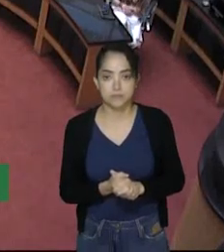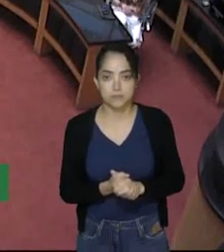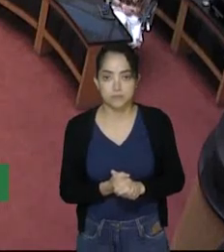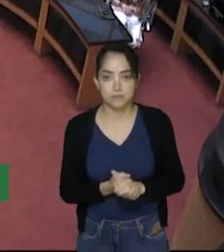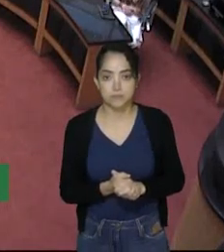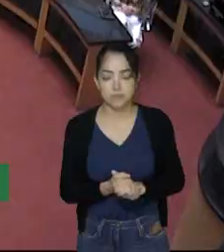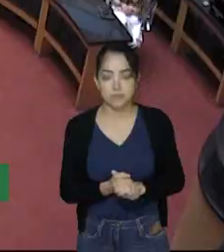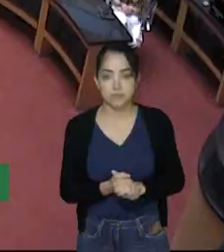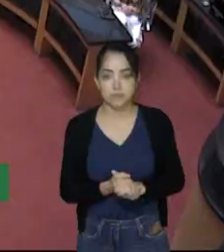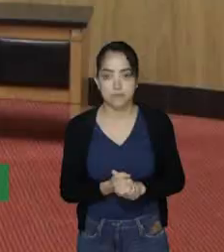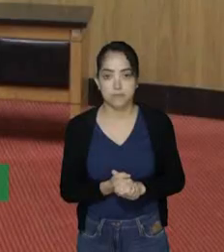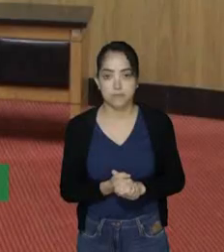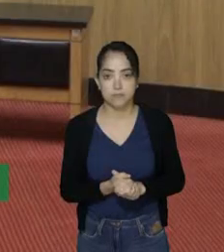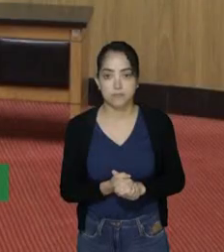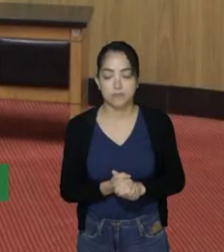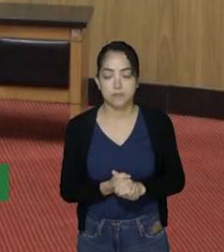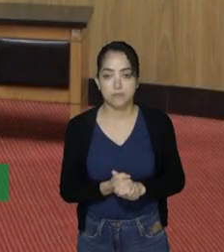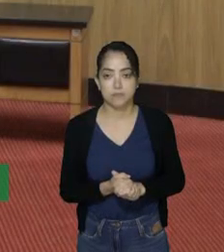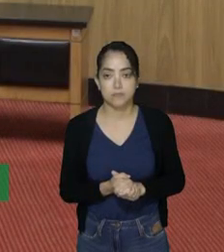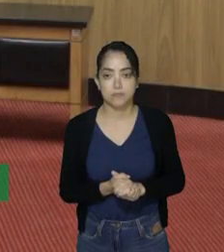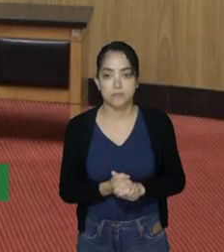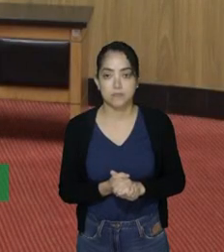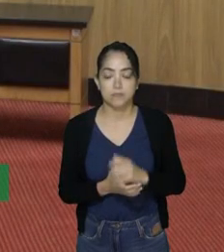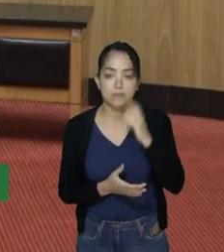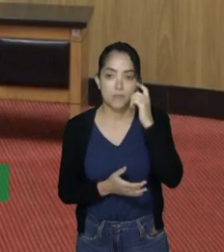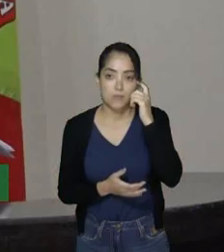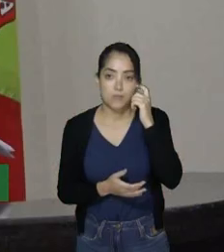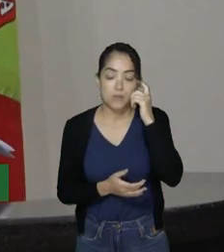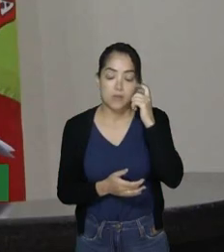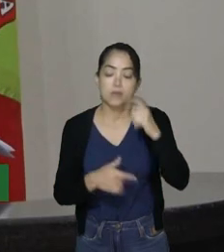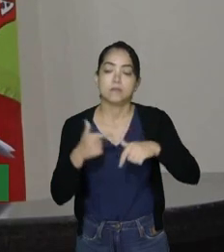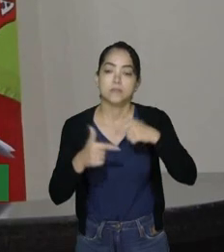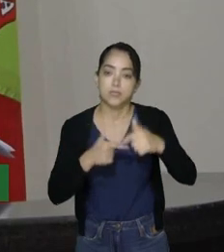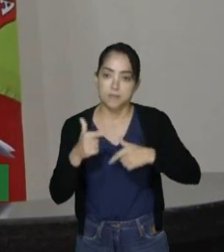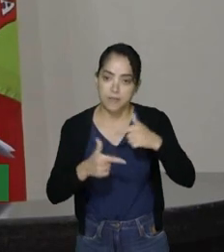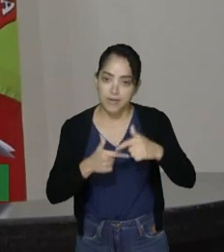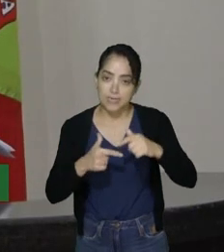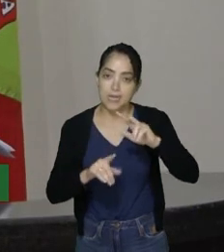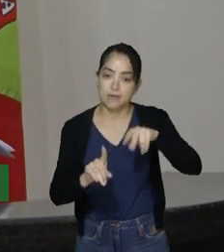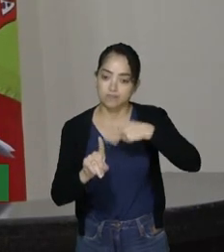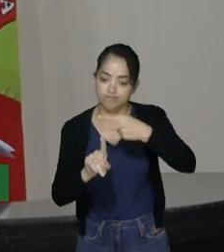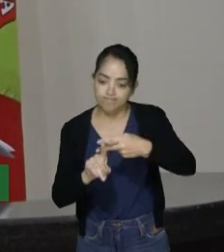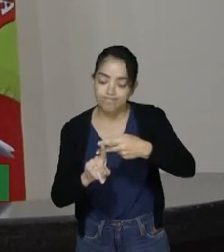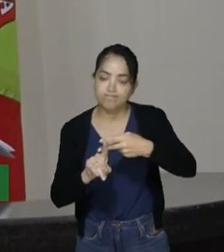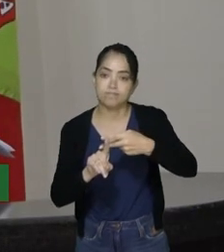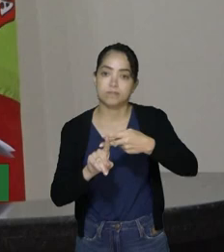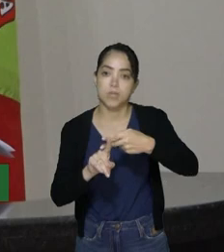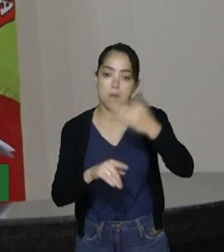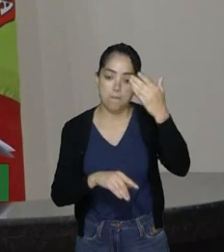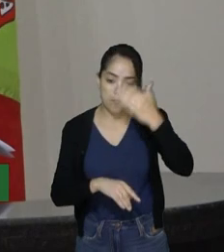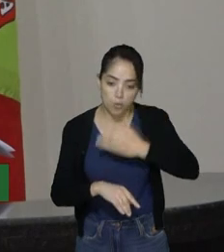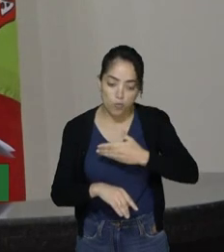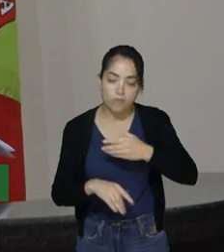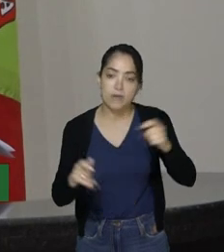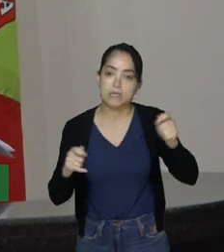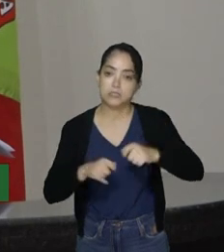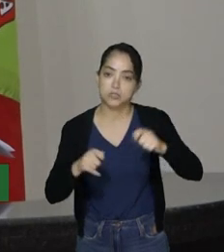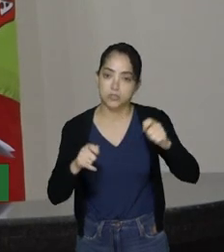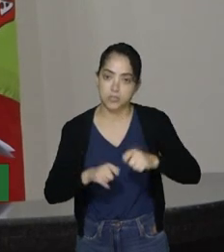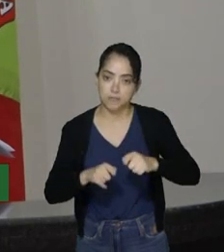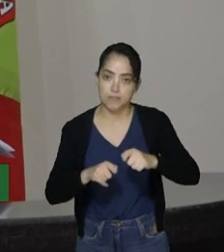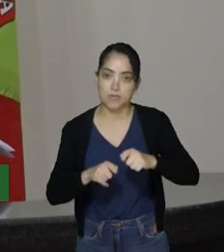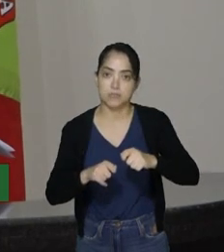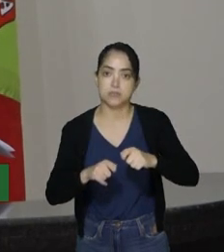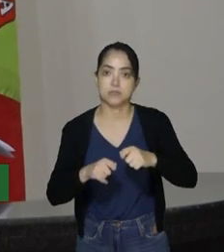Mais um minuto, deputado. Termino. Temos que trabalhar dobrado, provar todos os dias que somos capazes só por